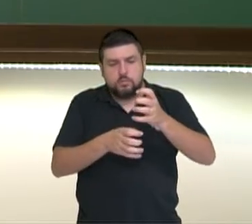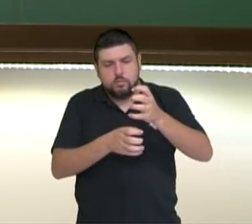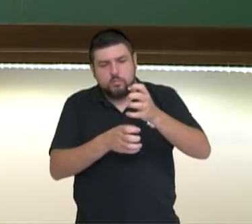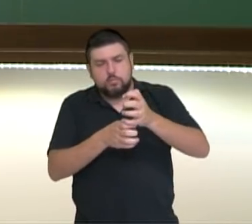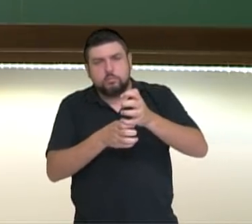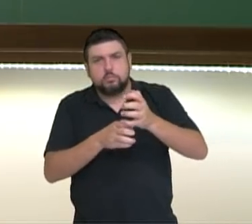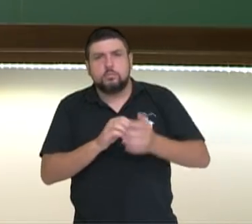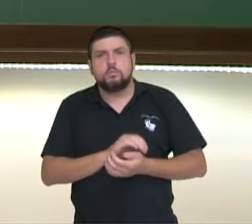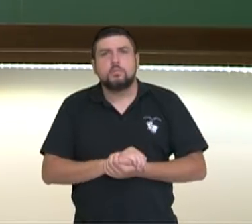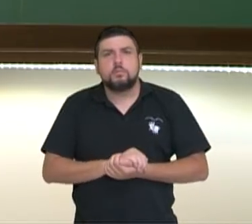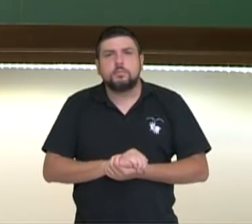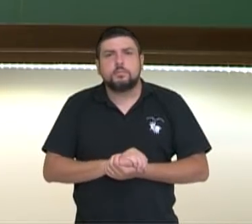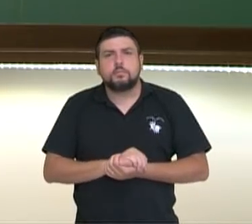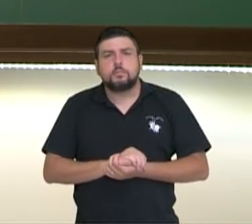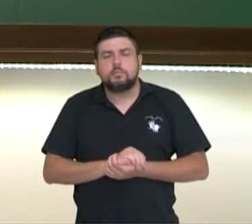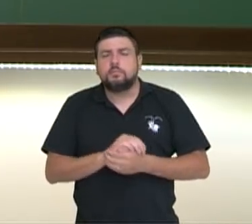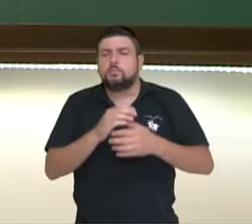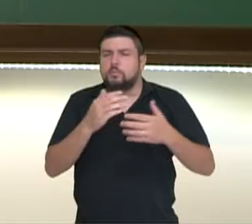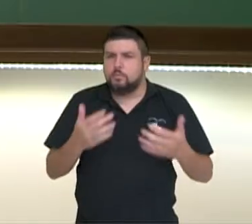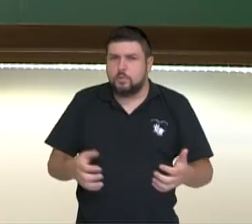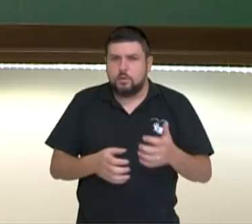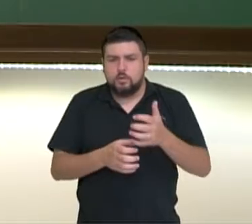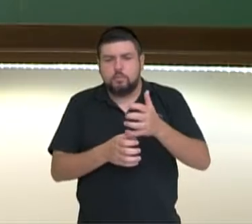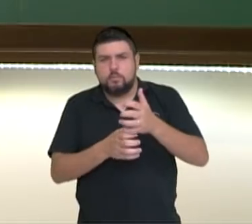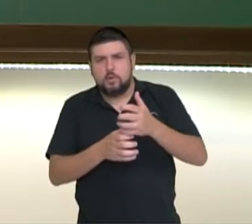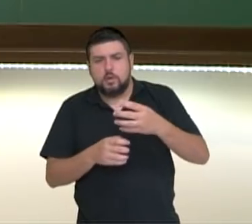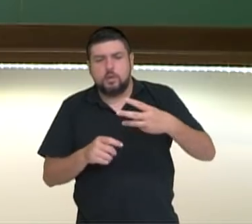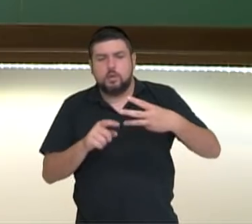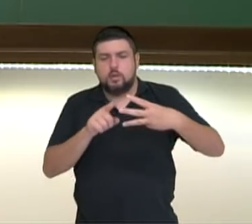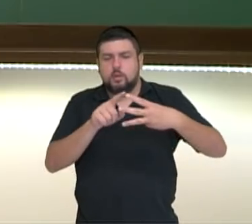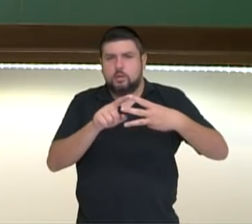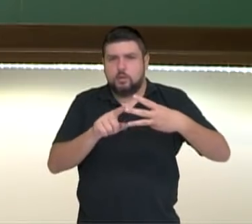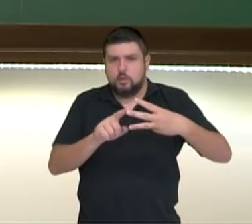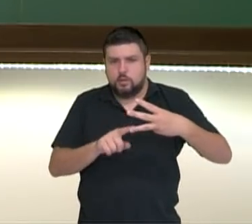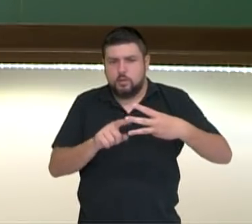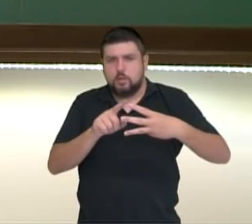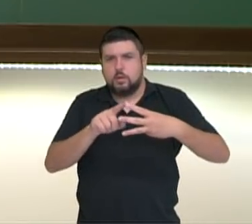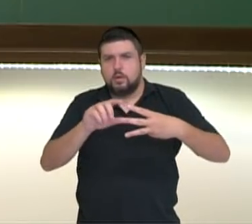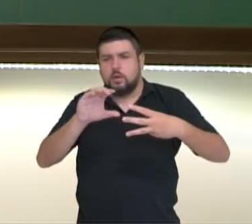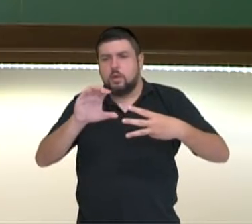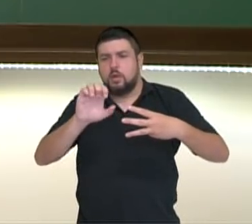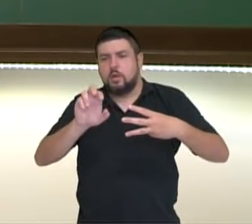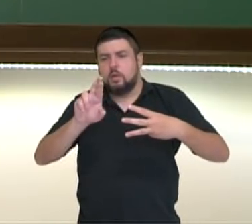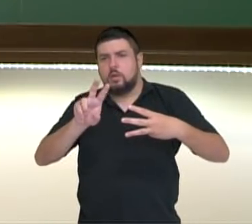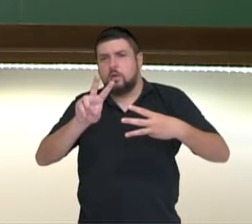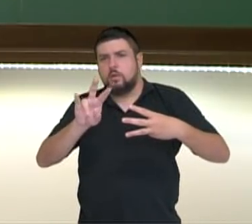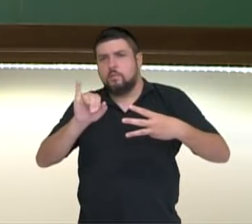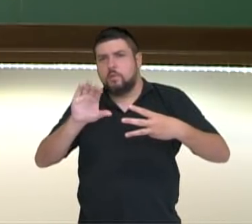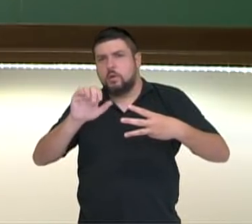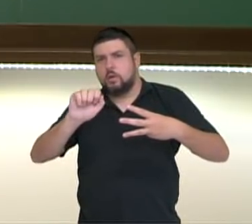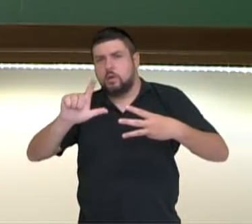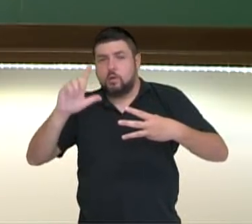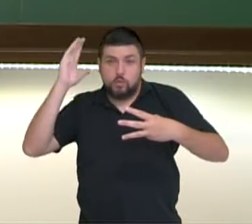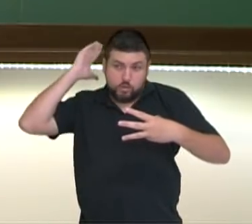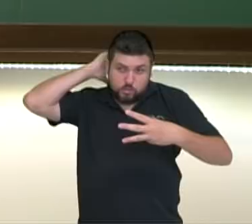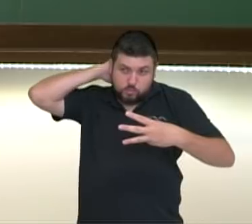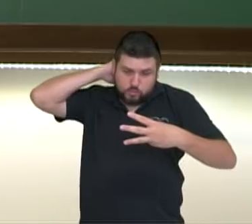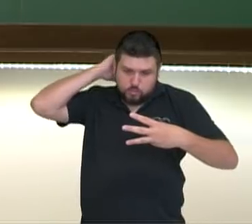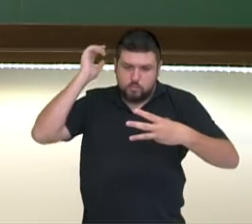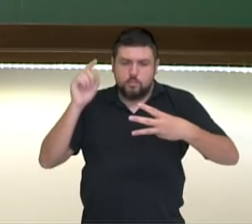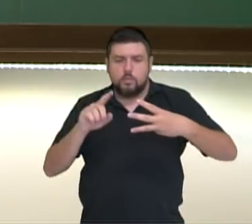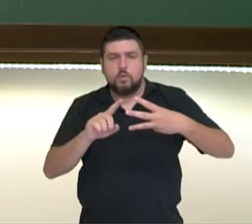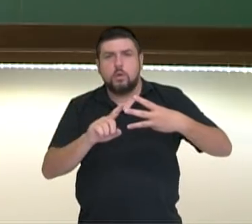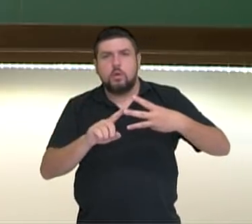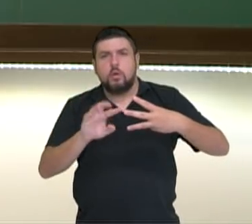coluna vertebral nós temos 3 tipos de vértebra. As cervicais, no alto do pescoço, as torácicas, que